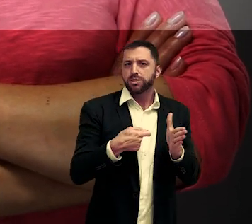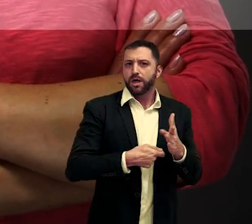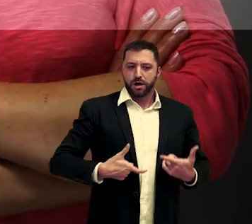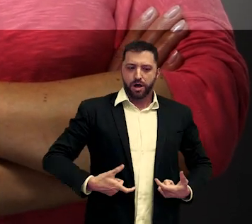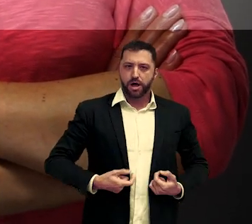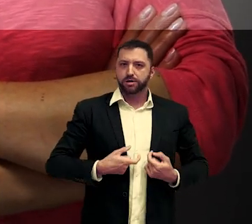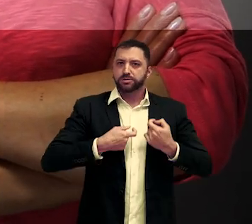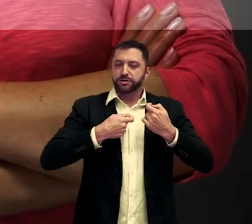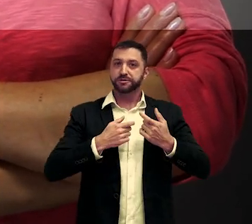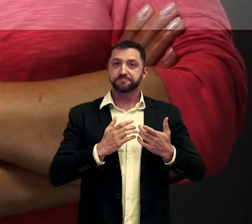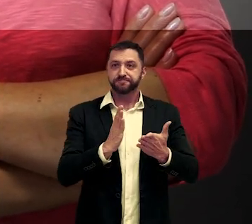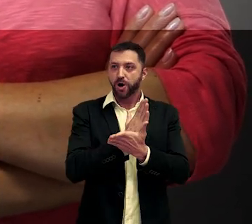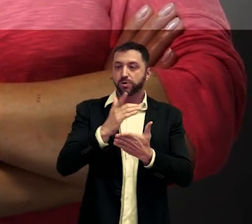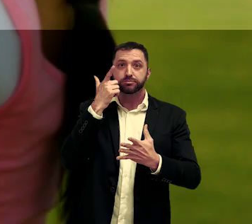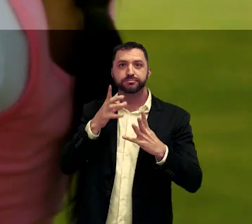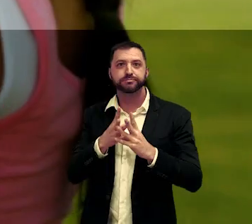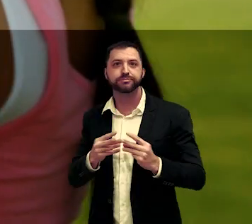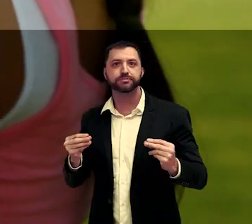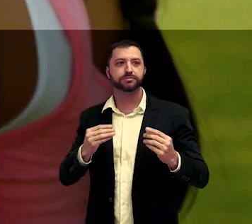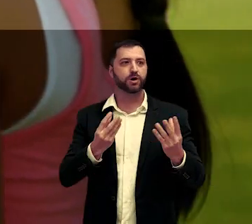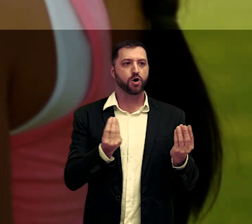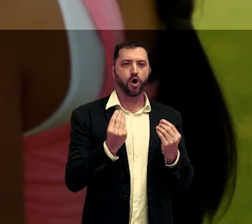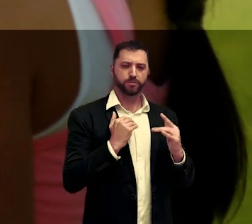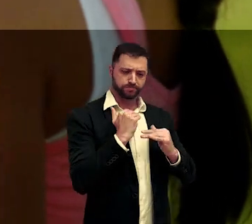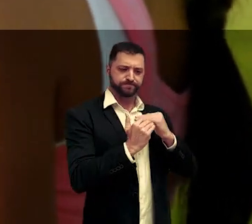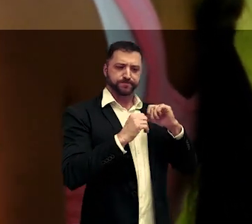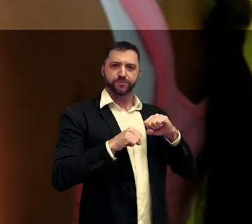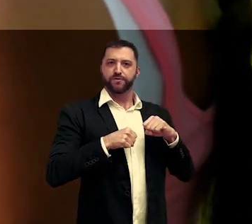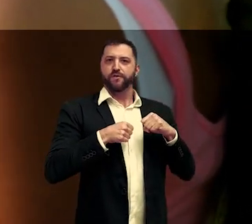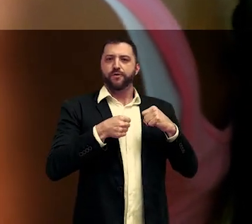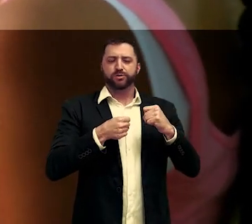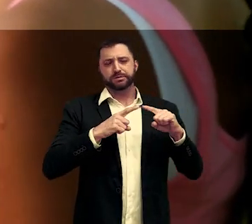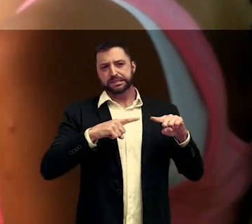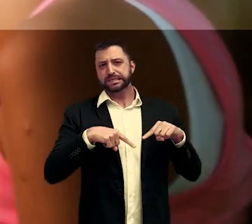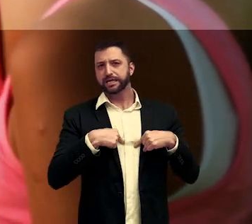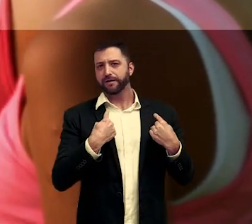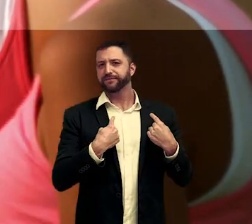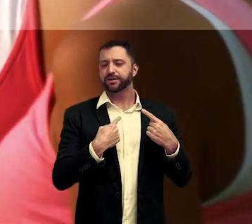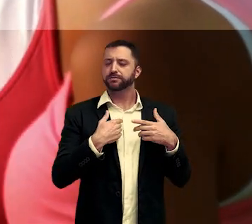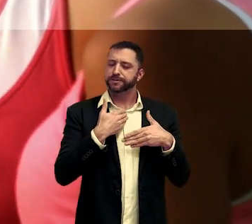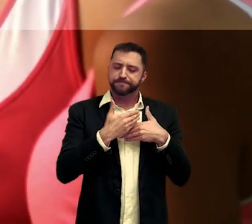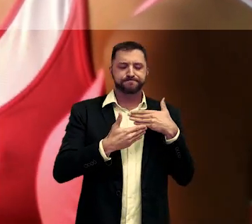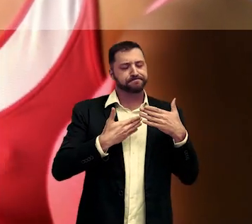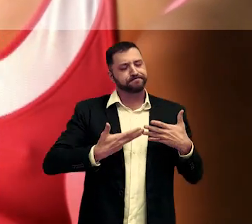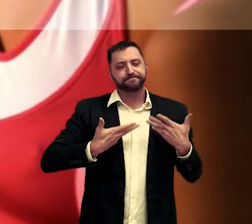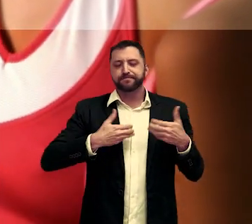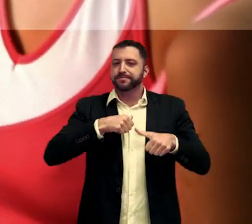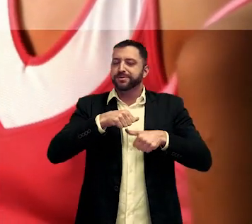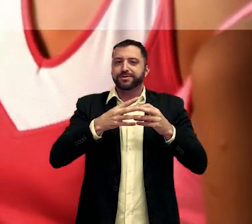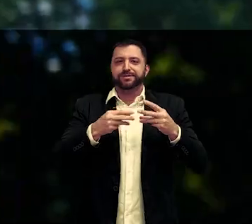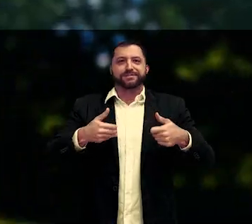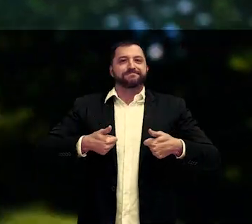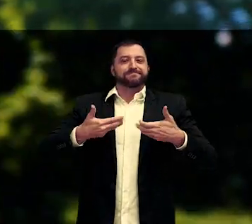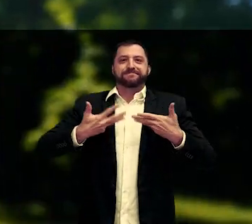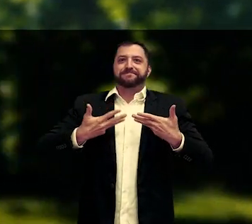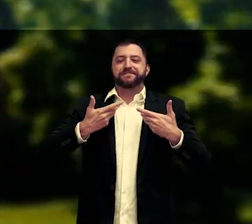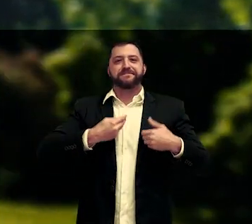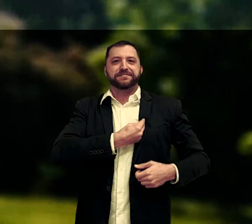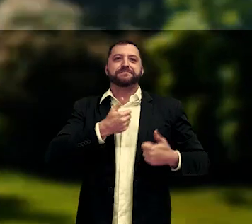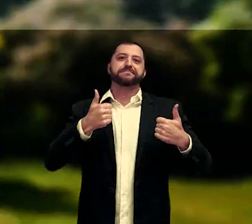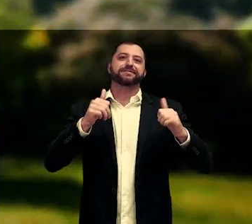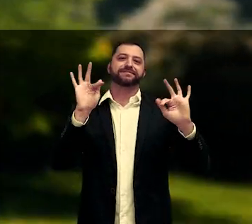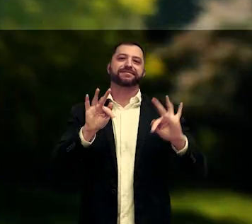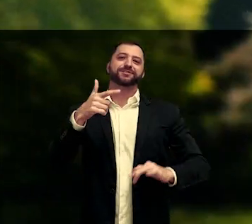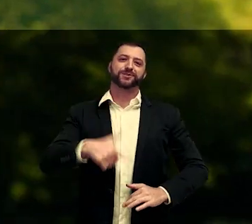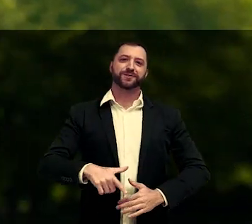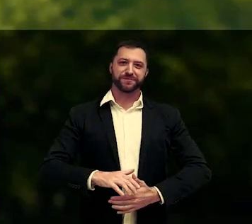enfrentam a batalha contra o câncer e, com determinação, encontraram formas de superar os desafios e reencontrar